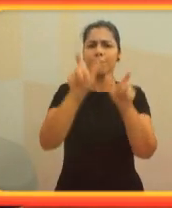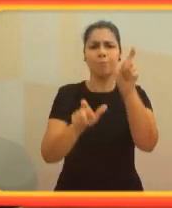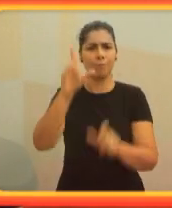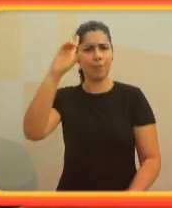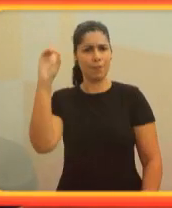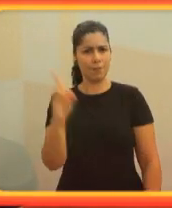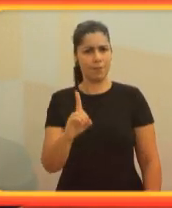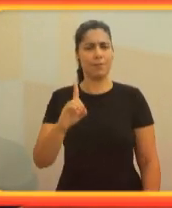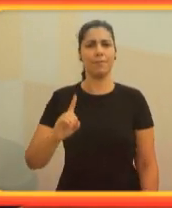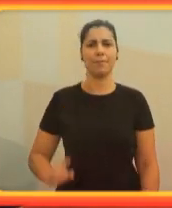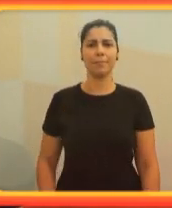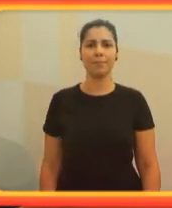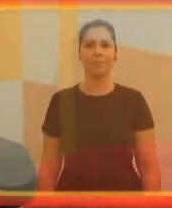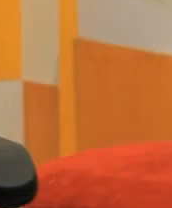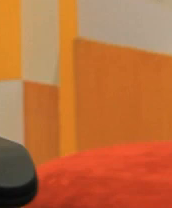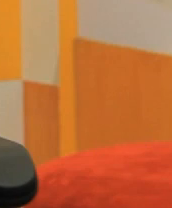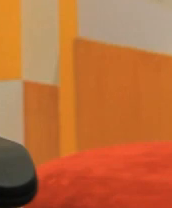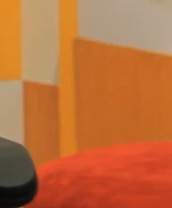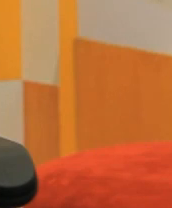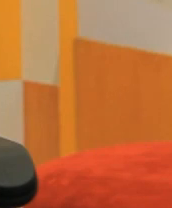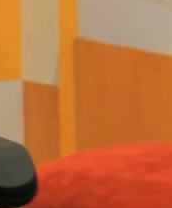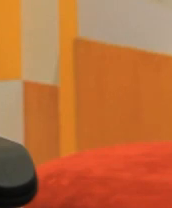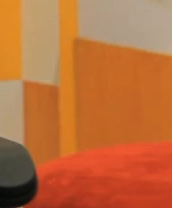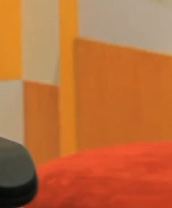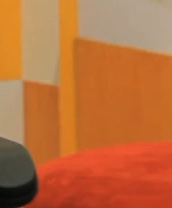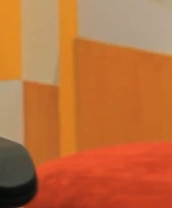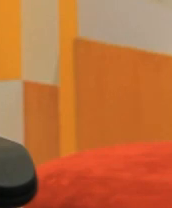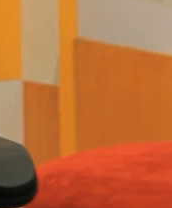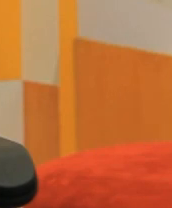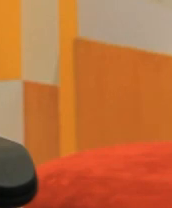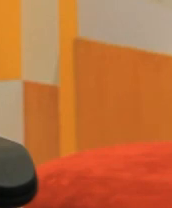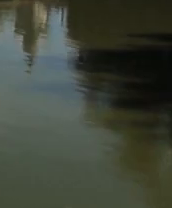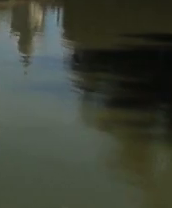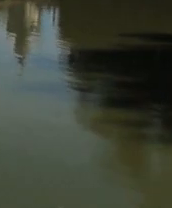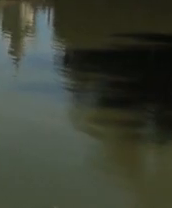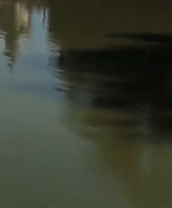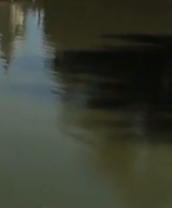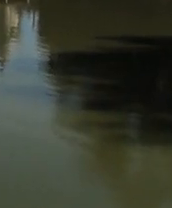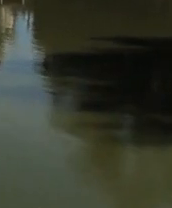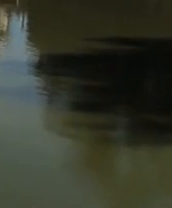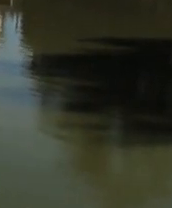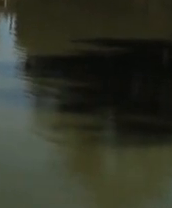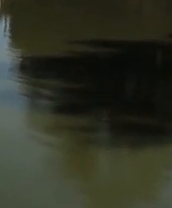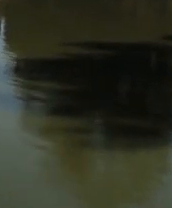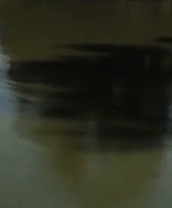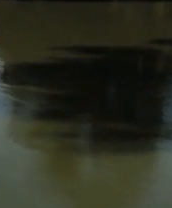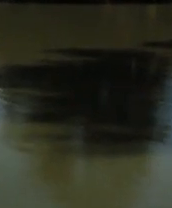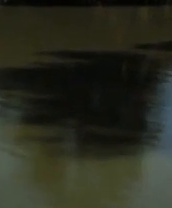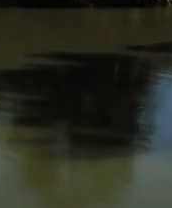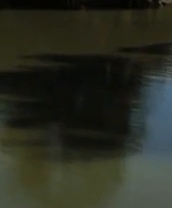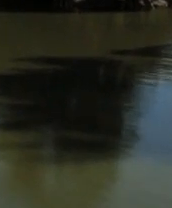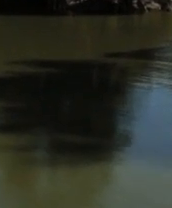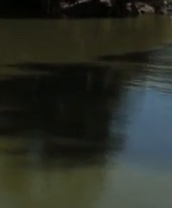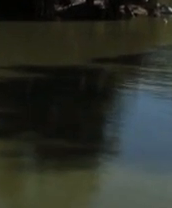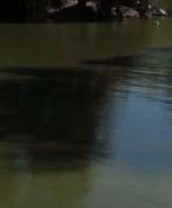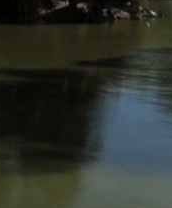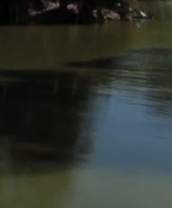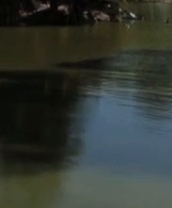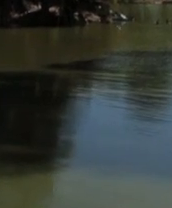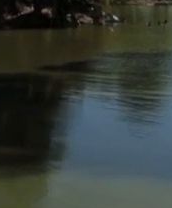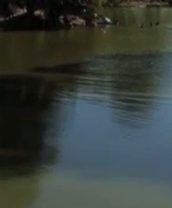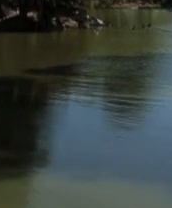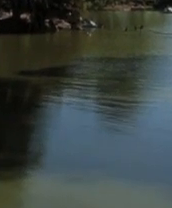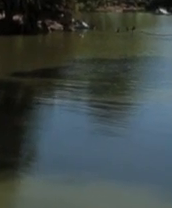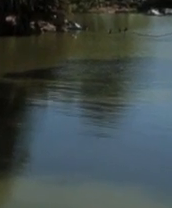para conscientizar as pessoas sobre temas relacionados à deficiência. Céu azul. Lago margeado por árvores com